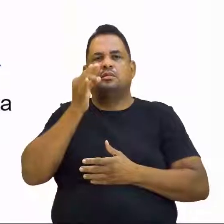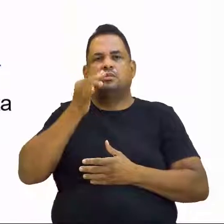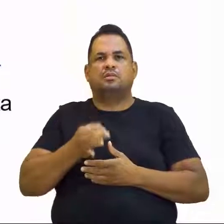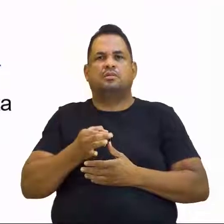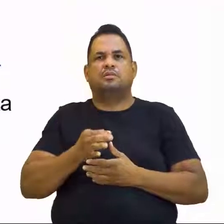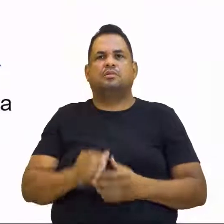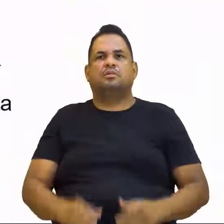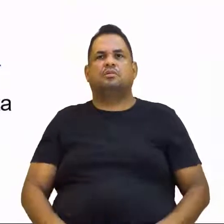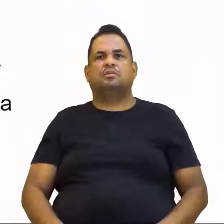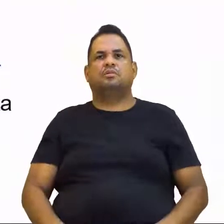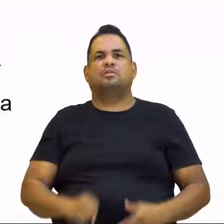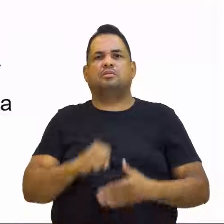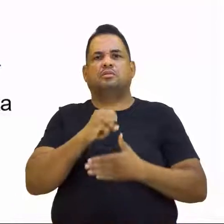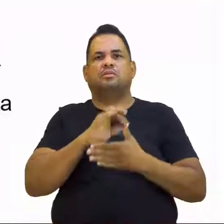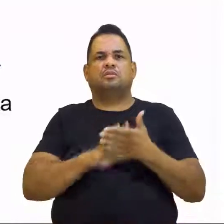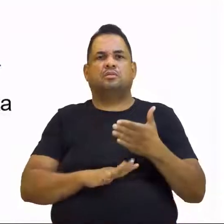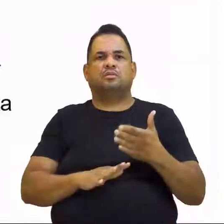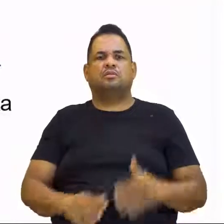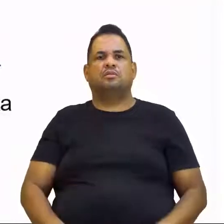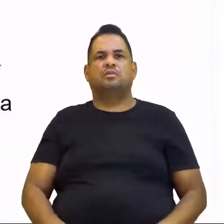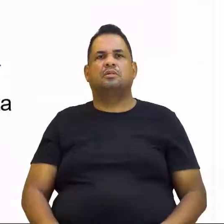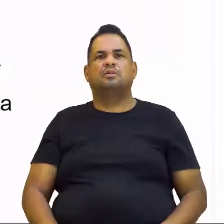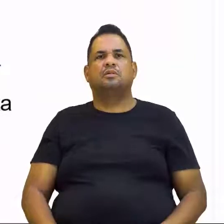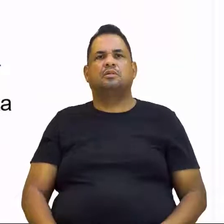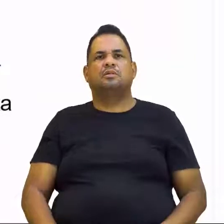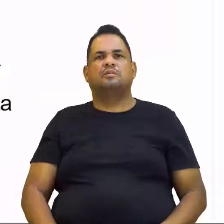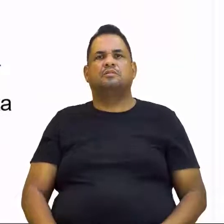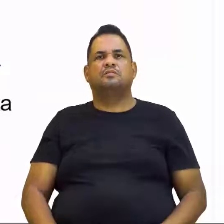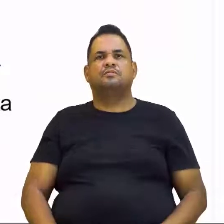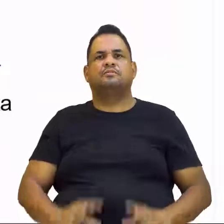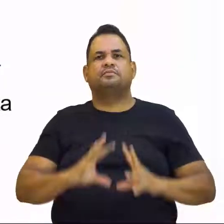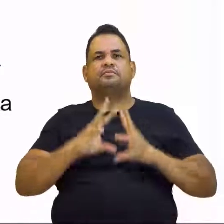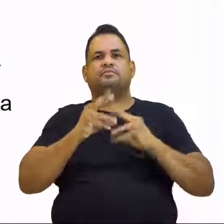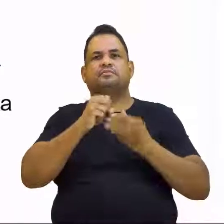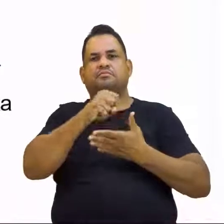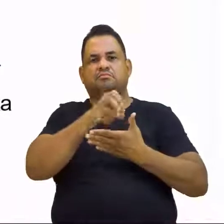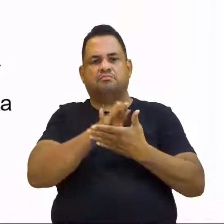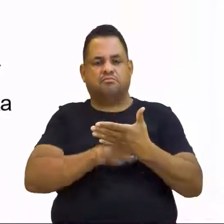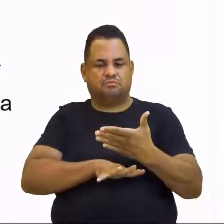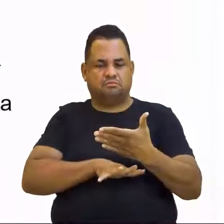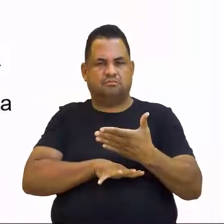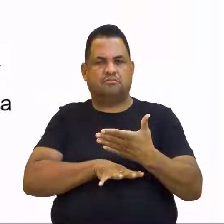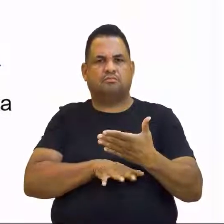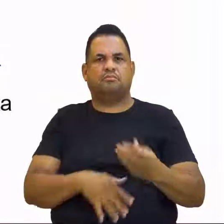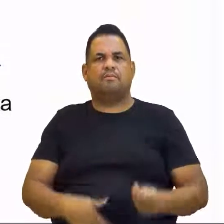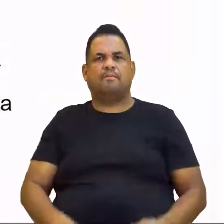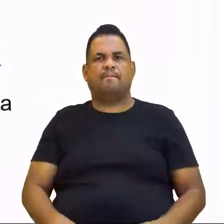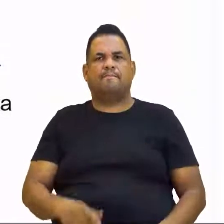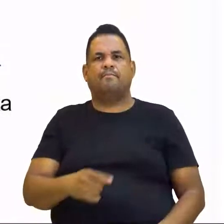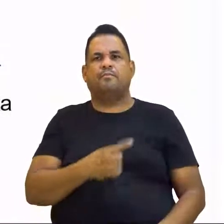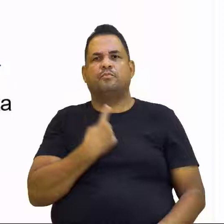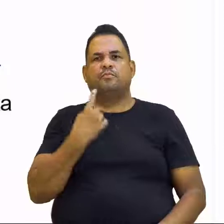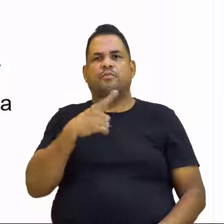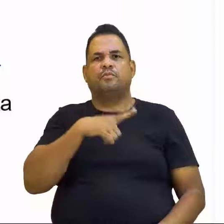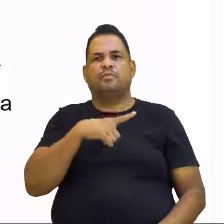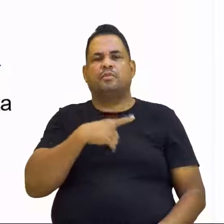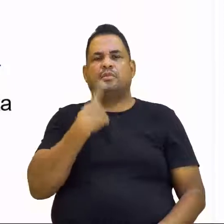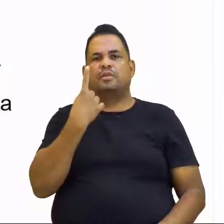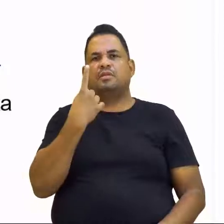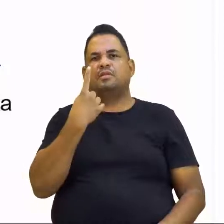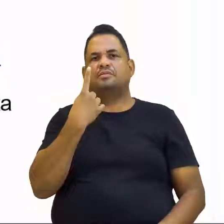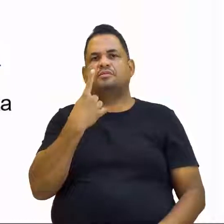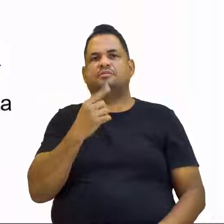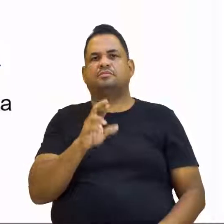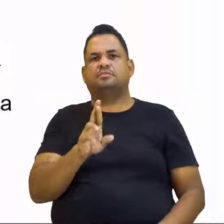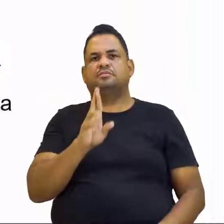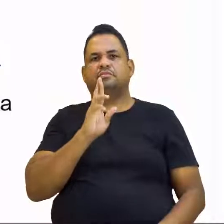questão? Então aqui, ó, dentre todas as alternativas, nós temos somente um que vai